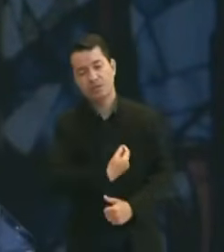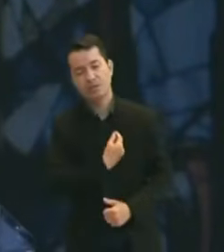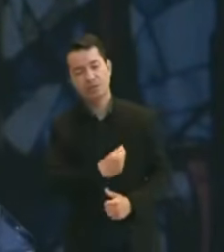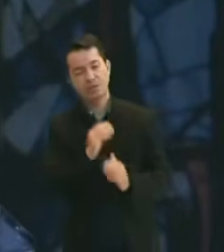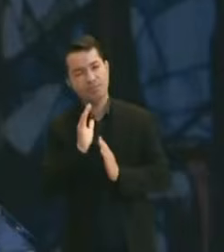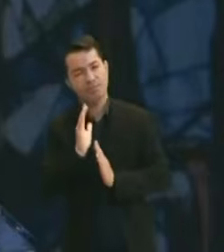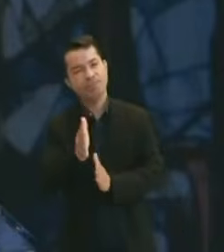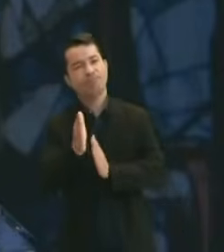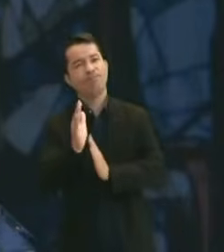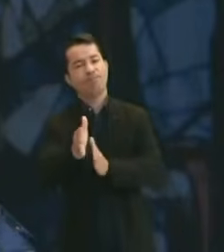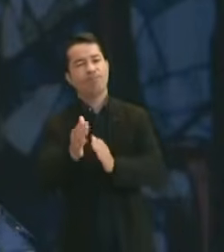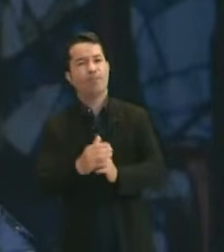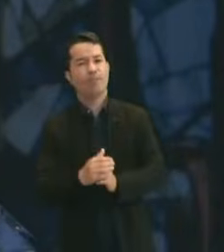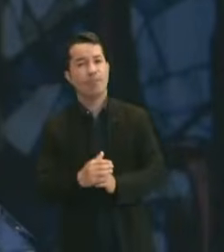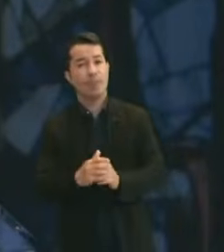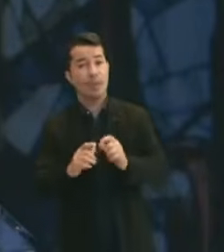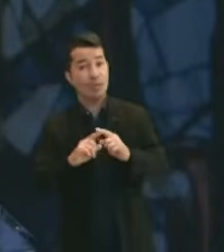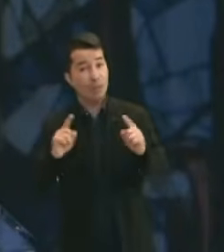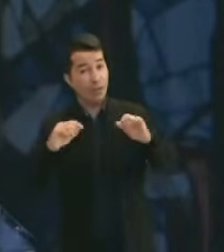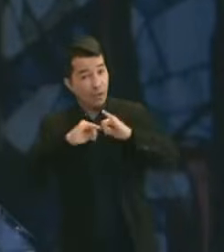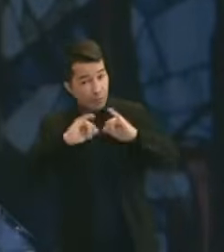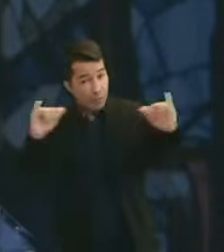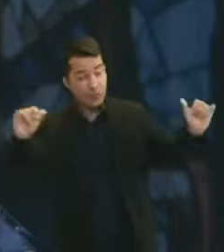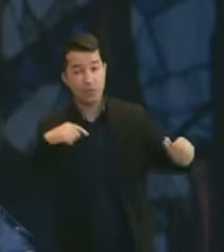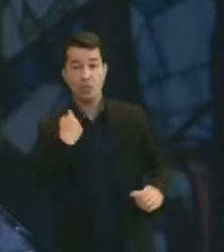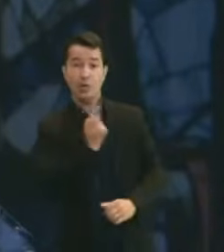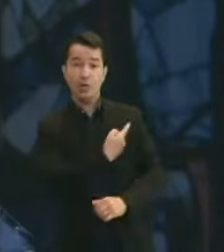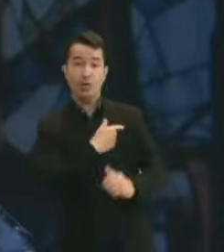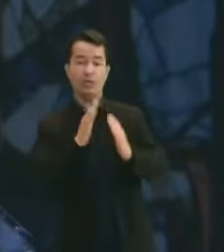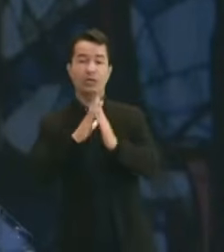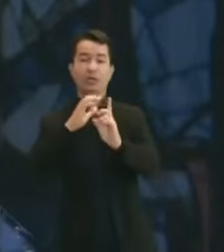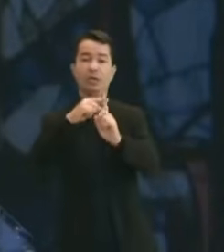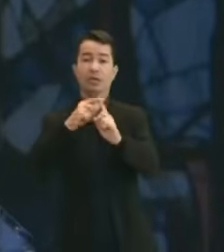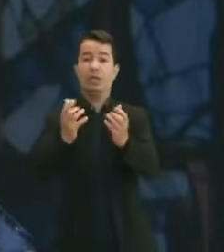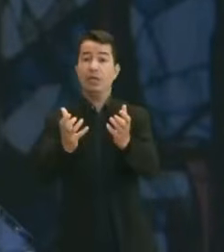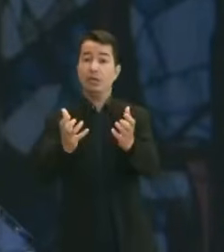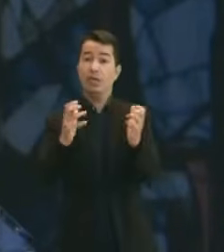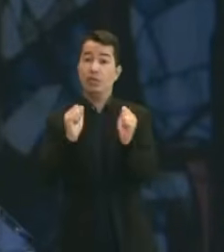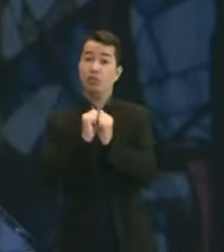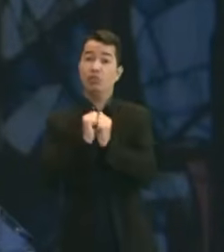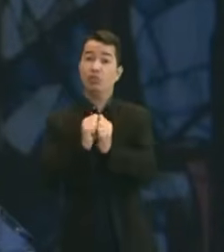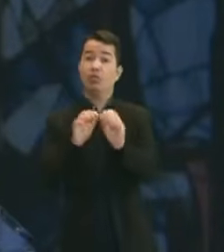nós como igreja queremos ser a família de Deus para você. Eu quero te pedir, se você está tomando essa